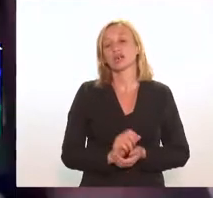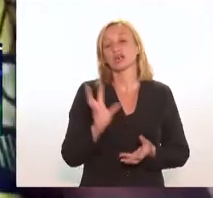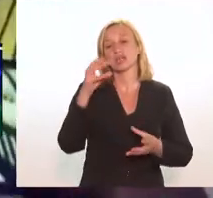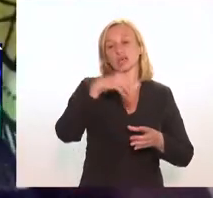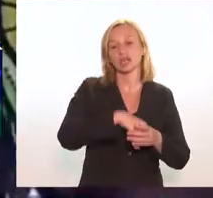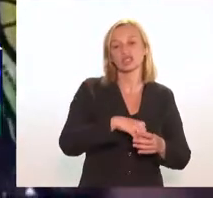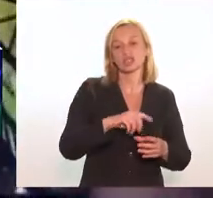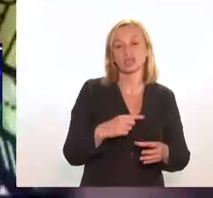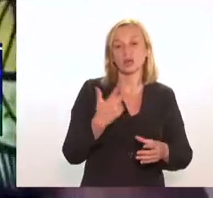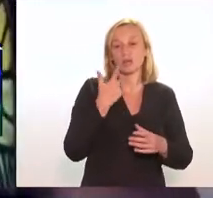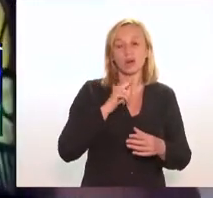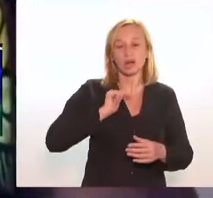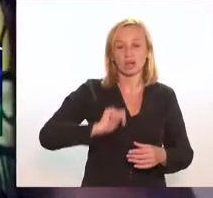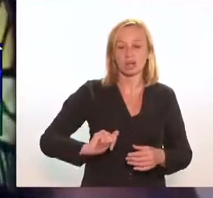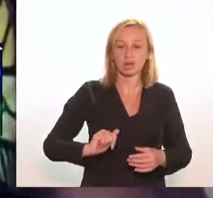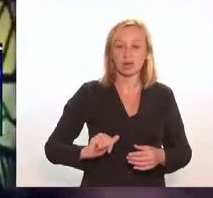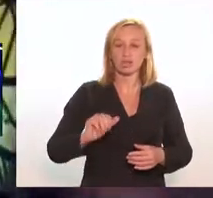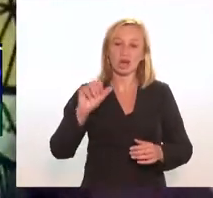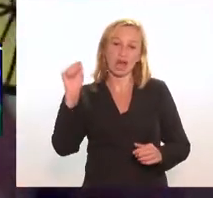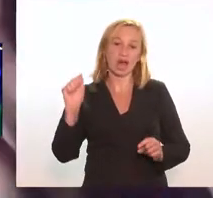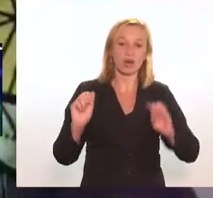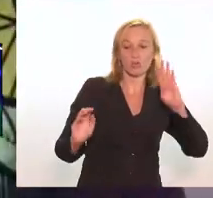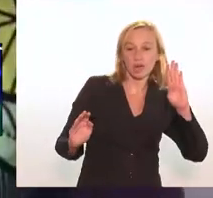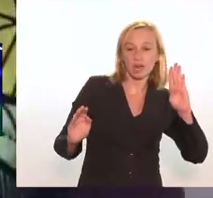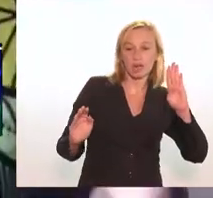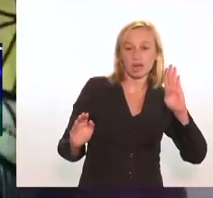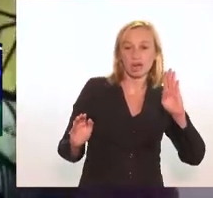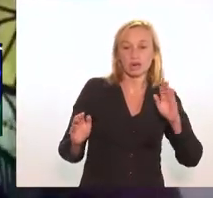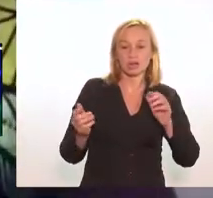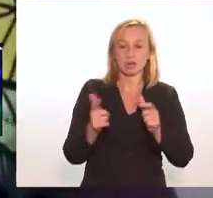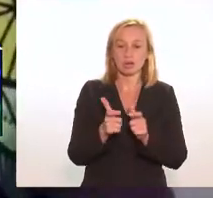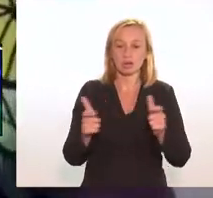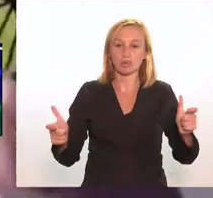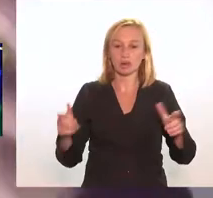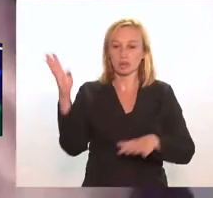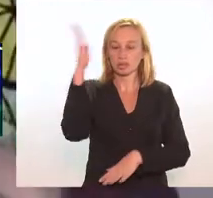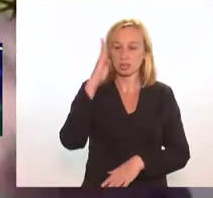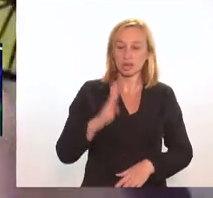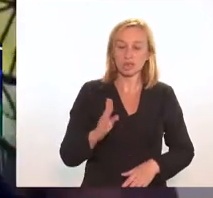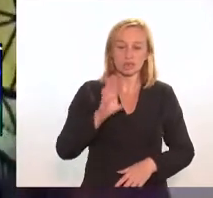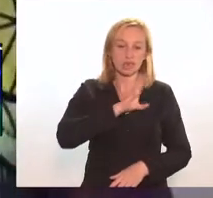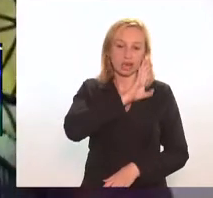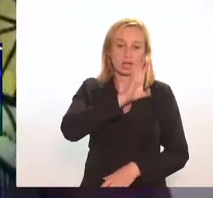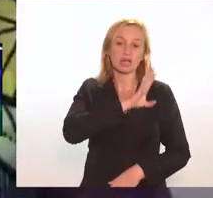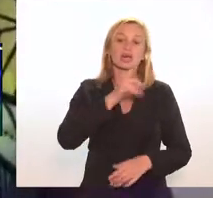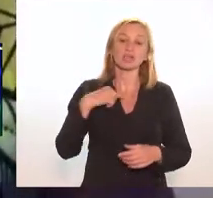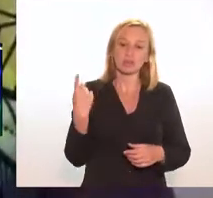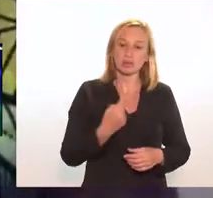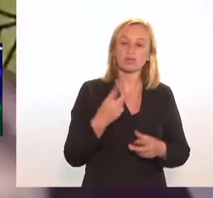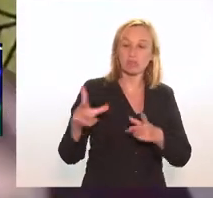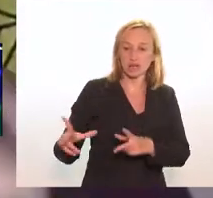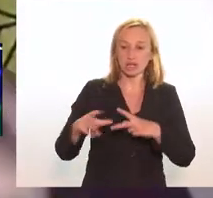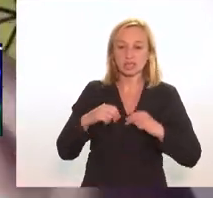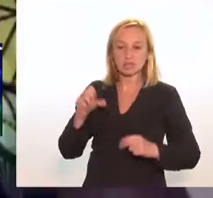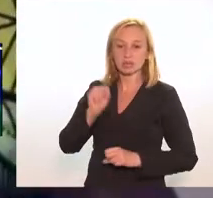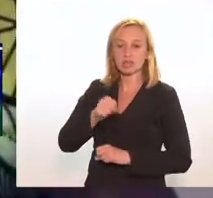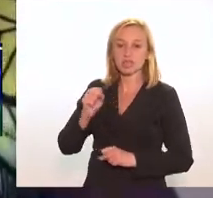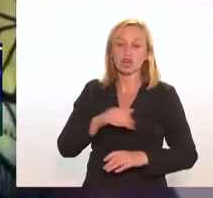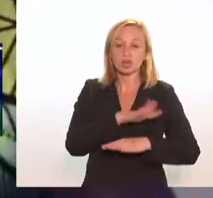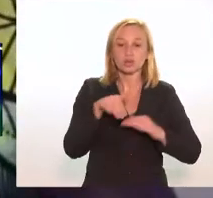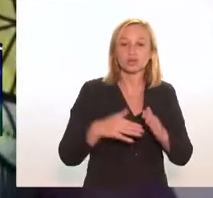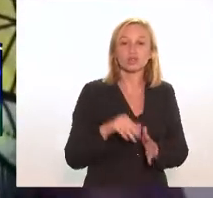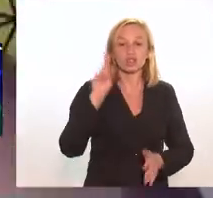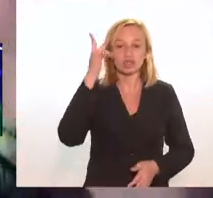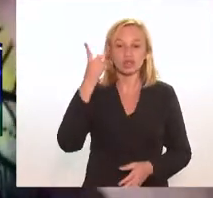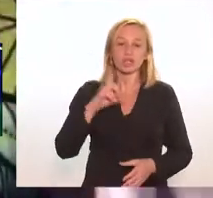encaixar a gente em uma linguagem A ou B. O nosso Brasil é gigante, é rico, e a gente merece, por toda a história que